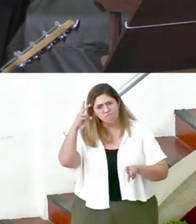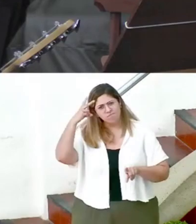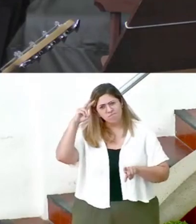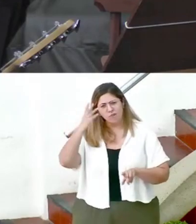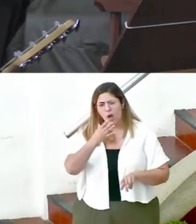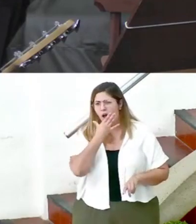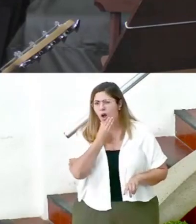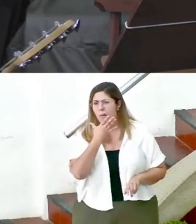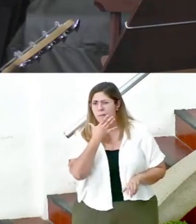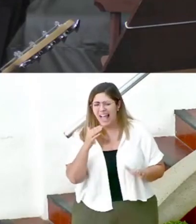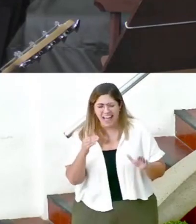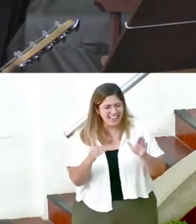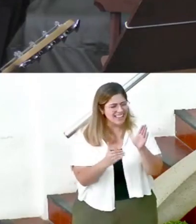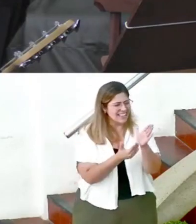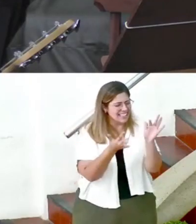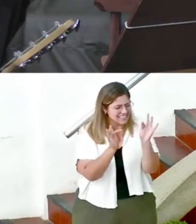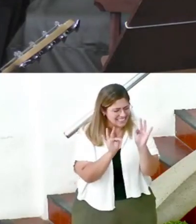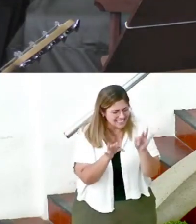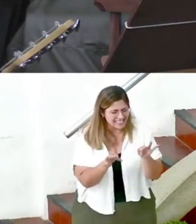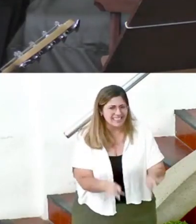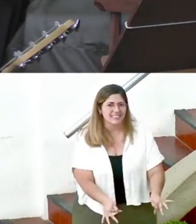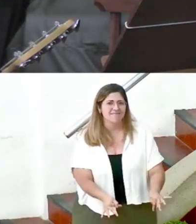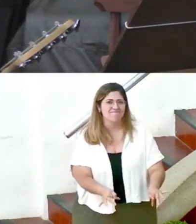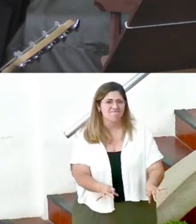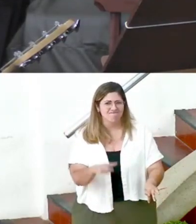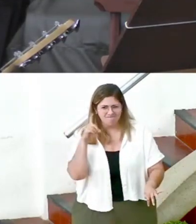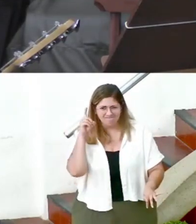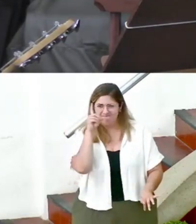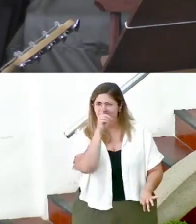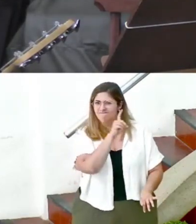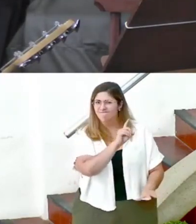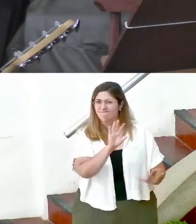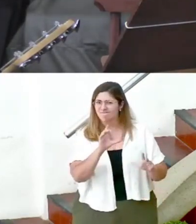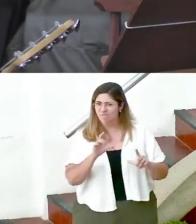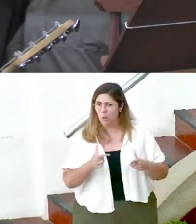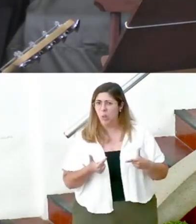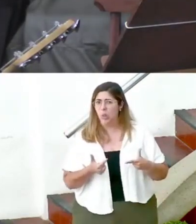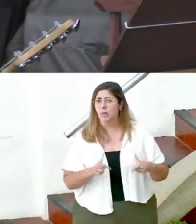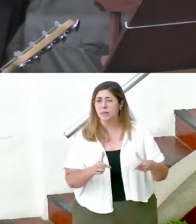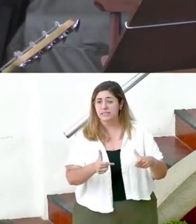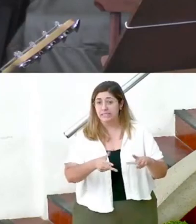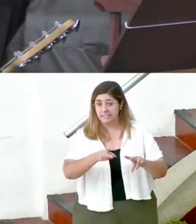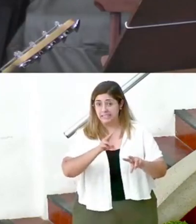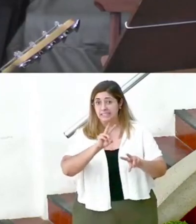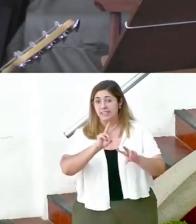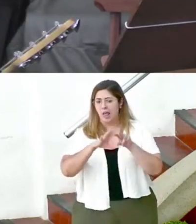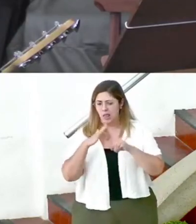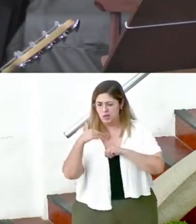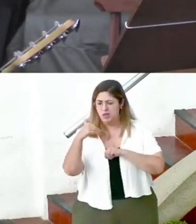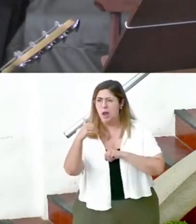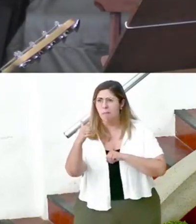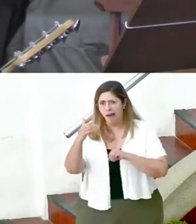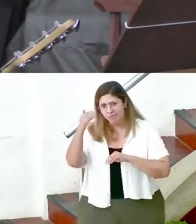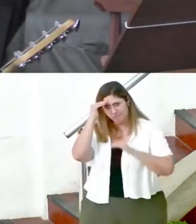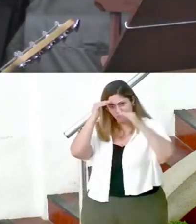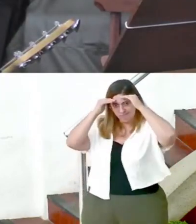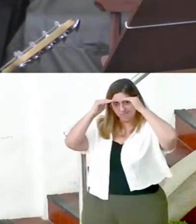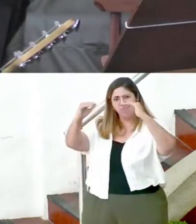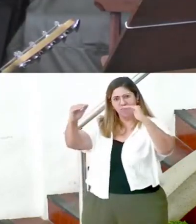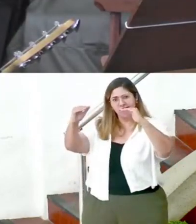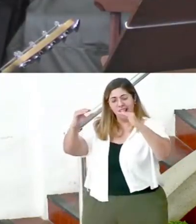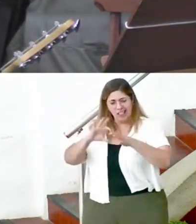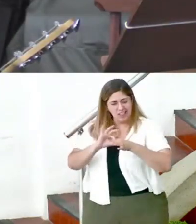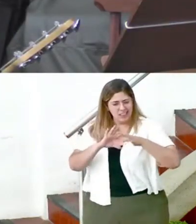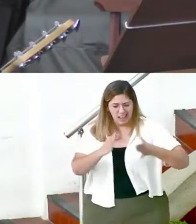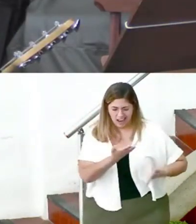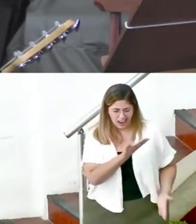que foi até o fim por causa de um chamado. Ele terminou preso na guerra por causa do chamado, e ele foi liberto pelos seus amigos, que